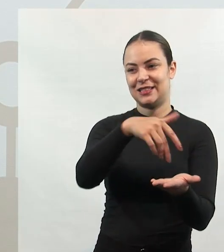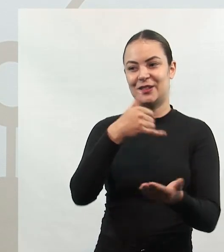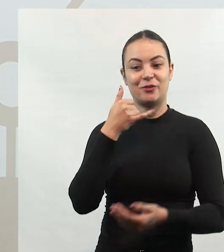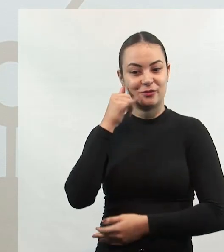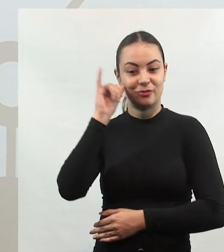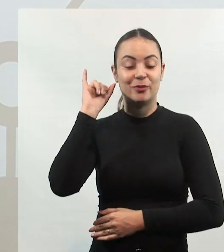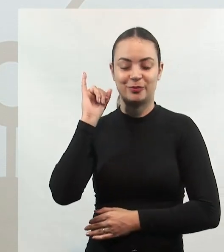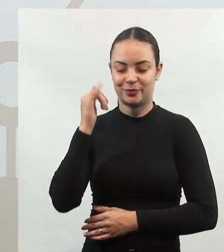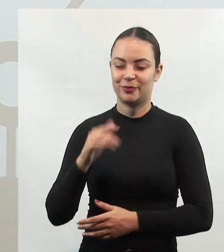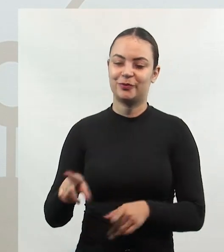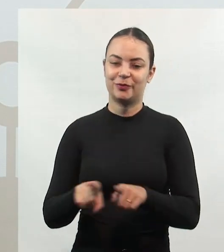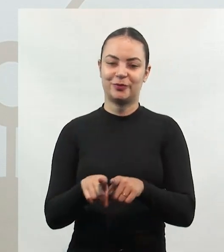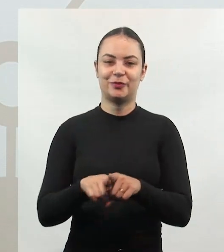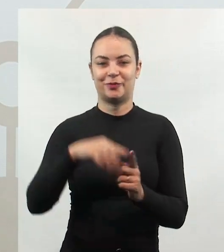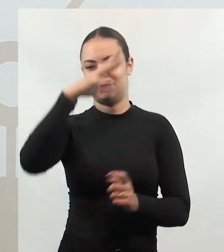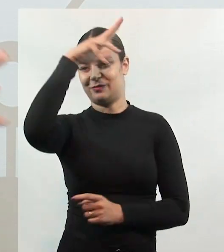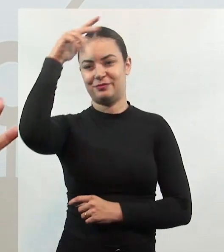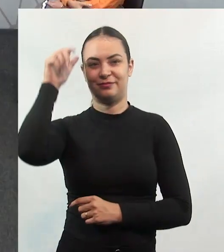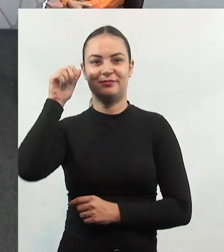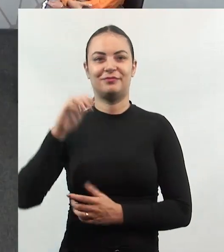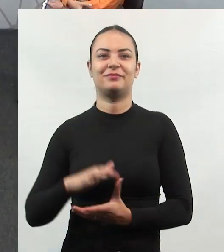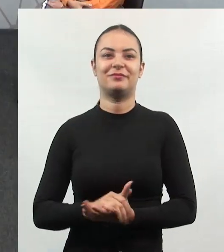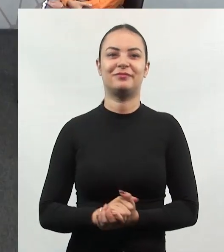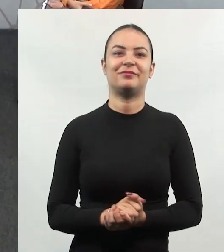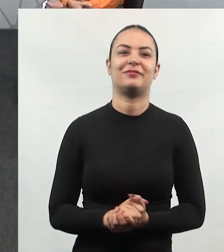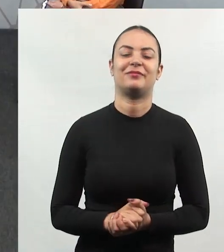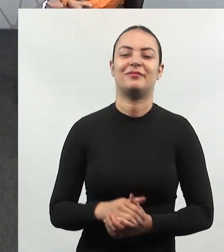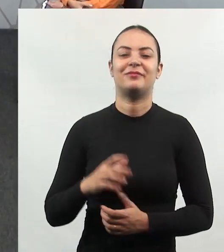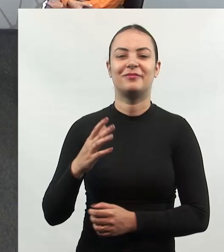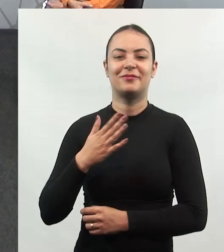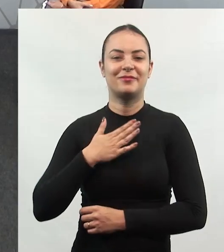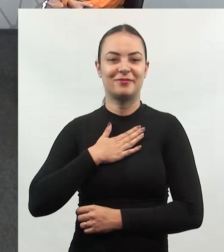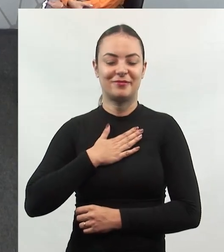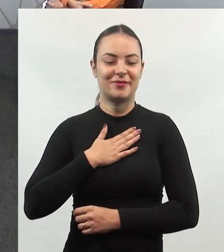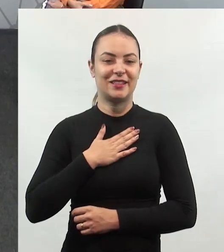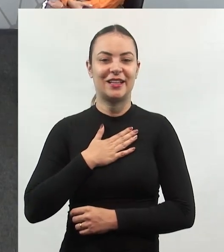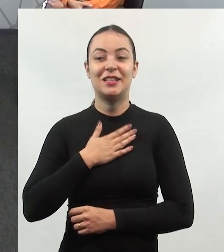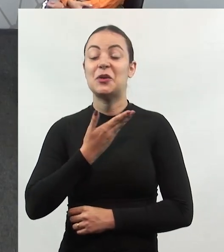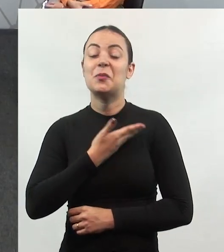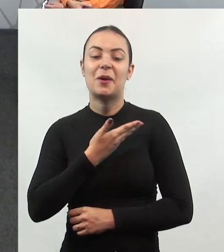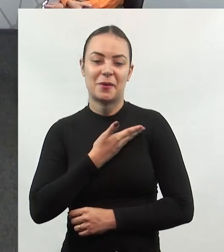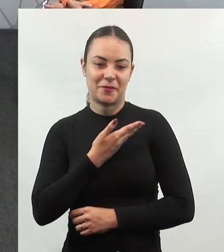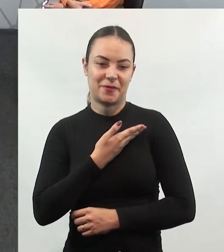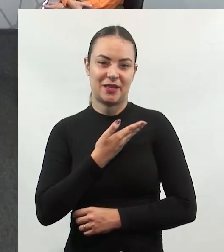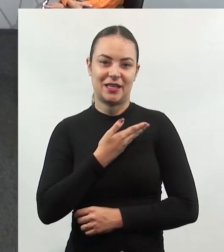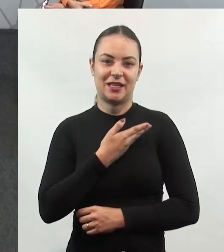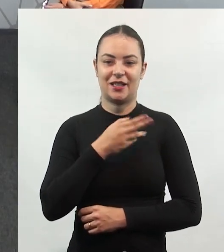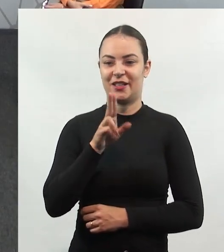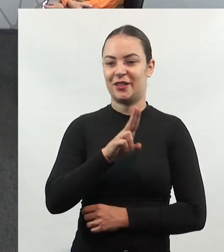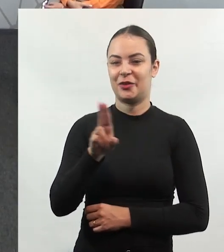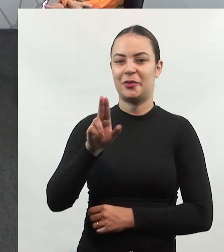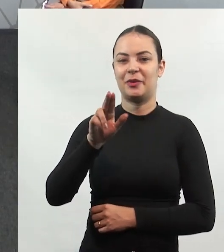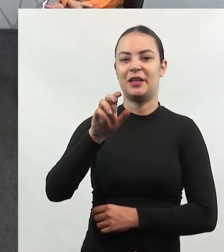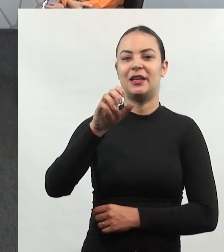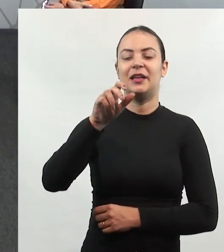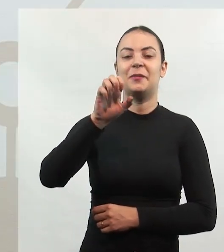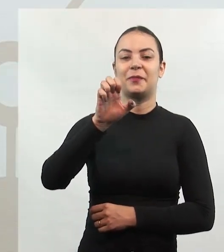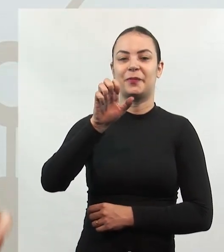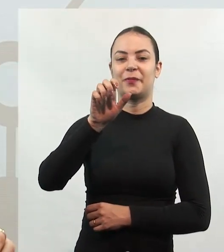eu lembro que ela dançava muito bem, a gente seguia lá as coreografias, né? E todas as outras amigas, Cristiane,